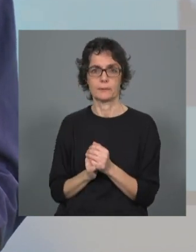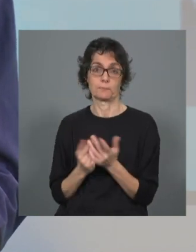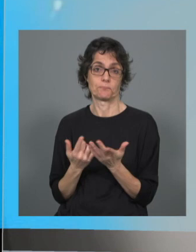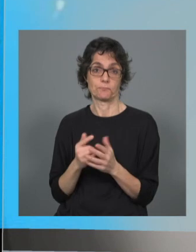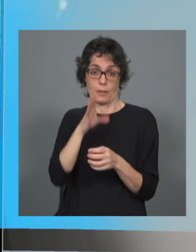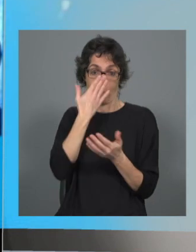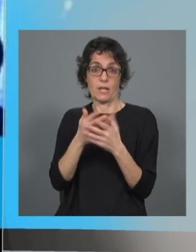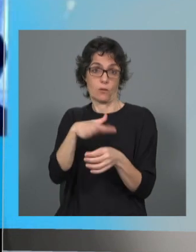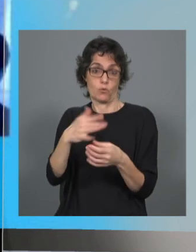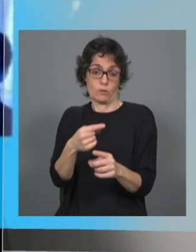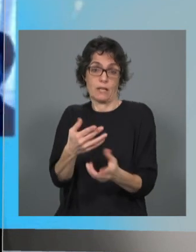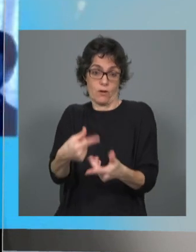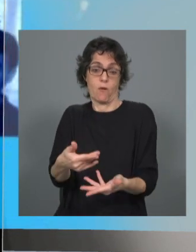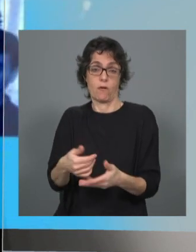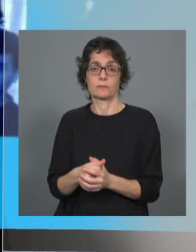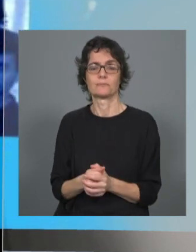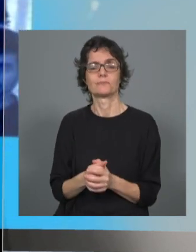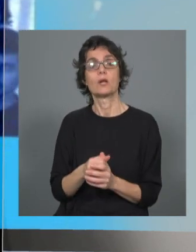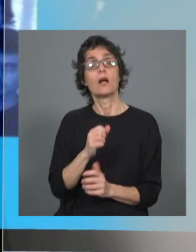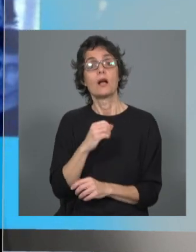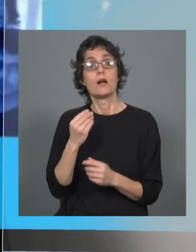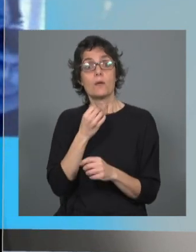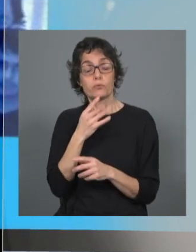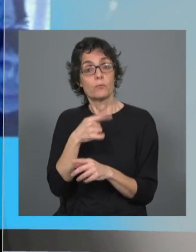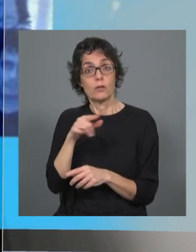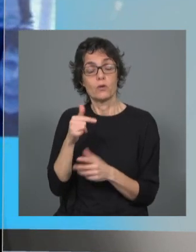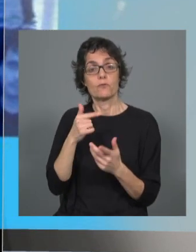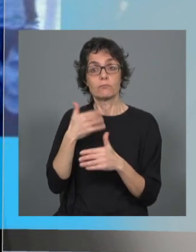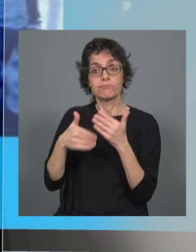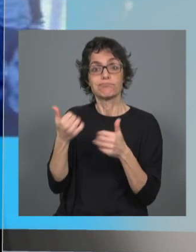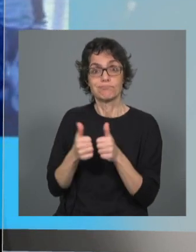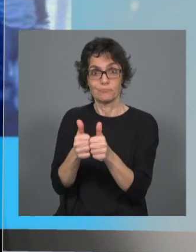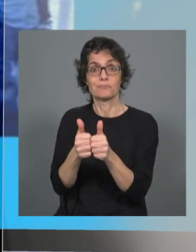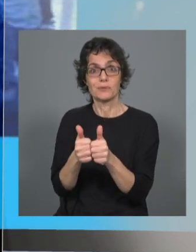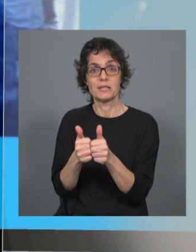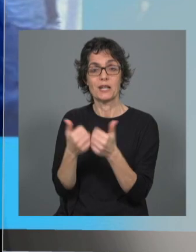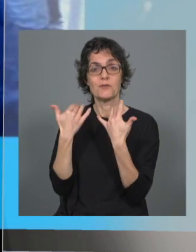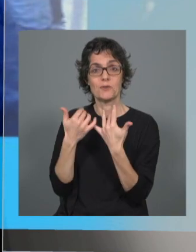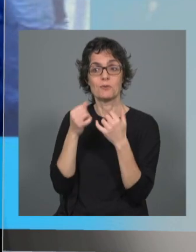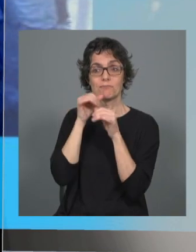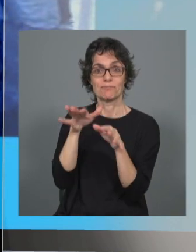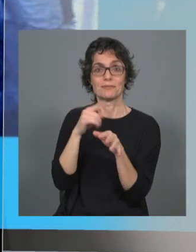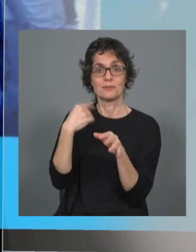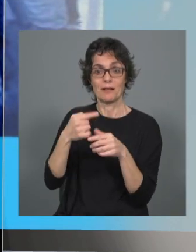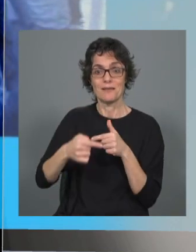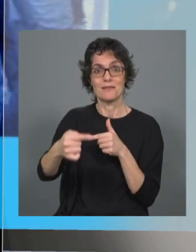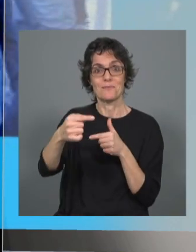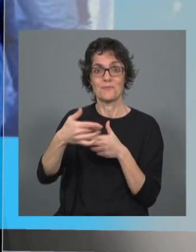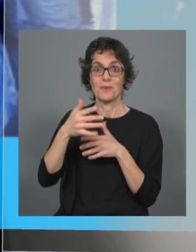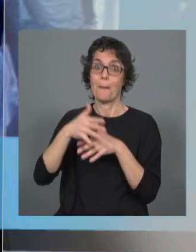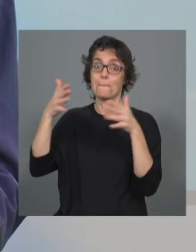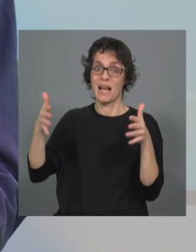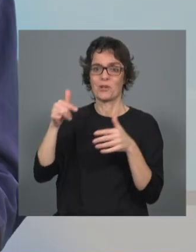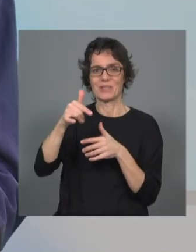Muito bem, Filipe, e vamos acompanhar também informativamente tudo aquilo que vai acontecendo por estes dias da Semana Maior, que é assim que se